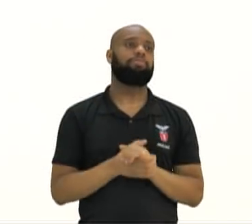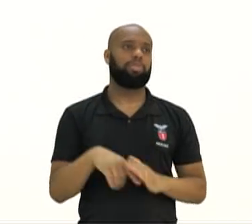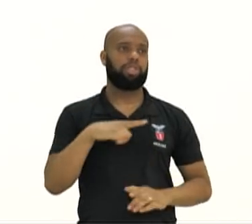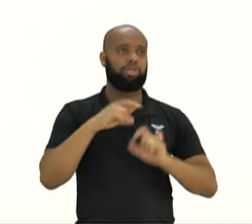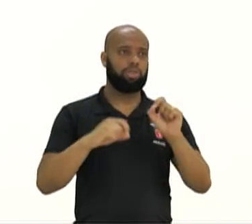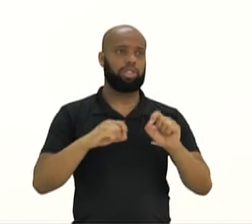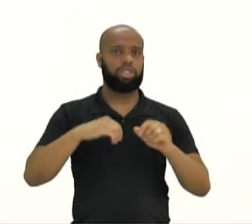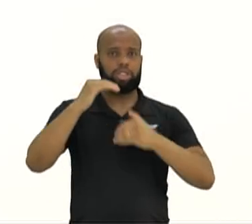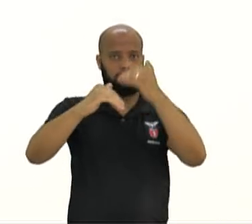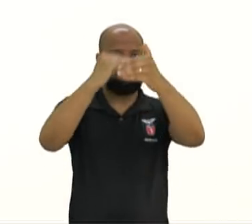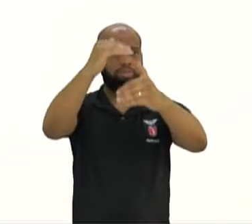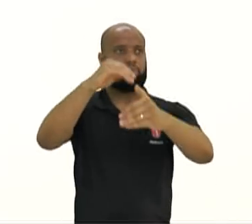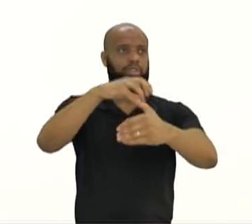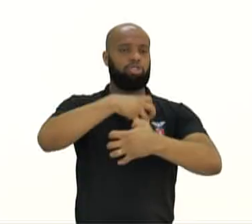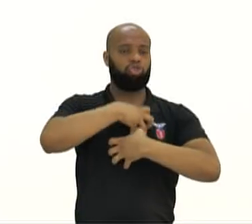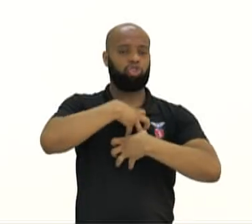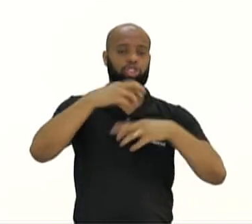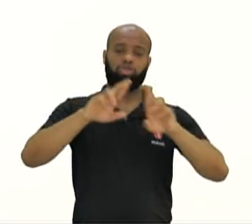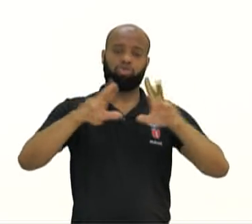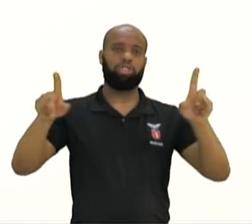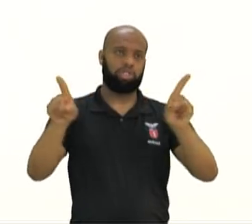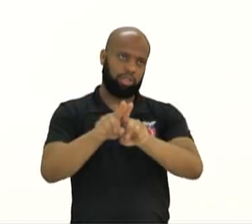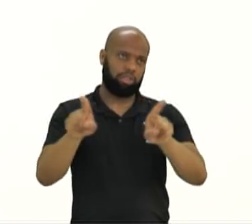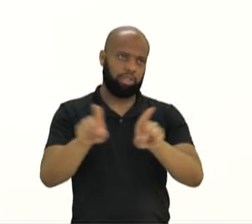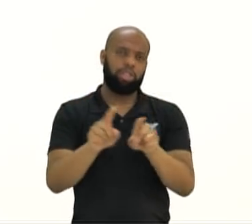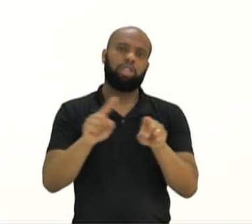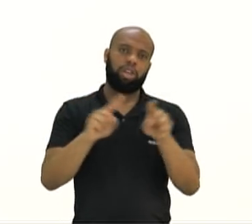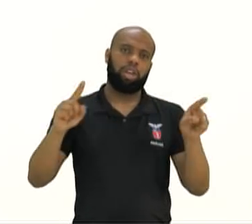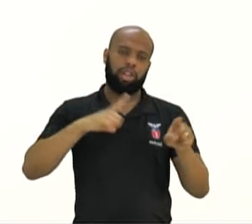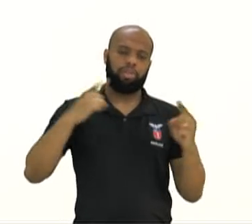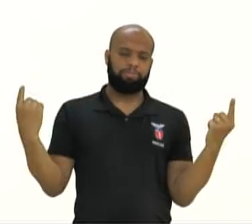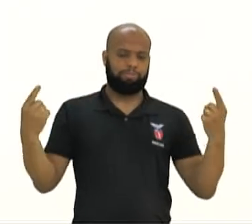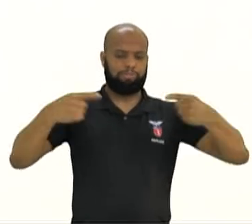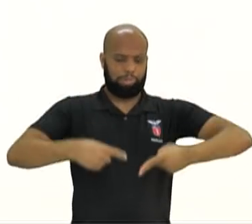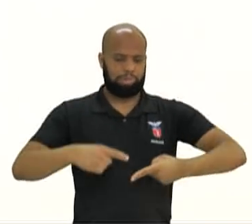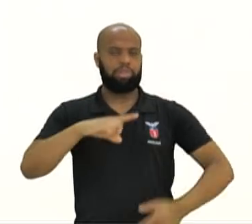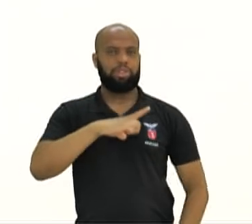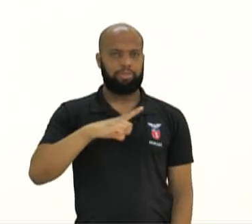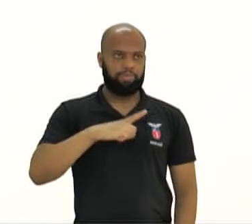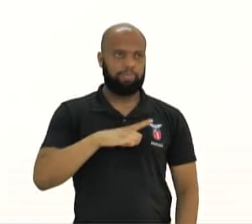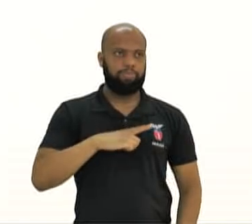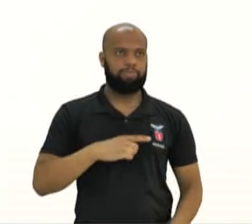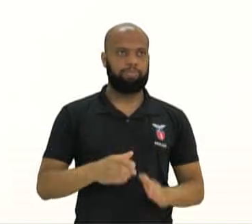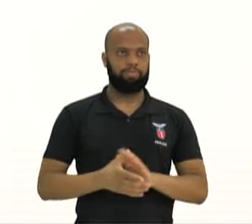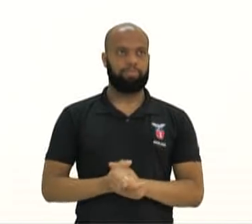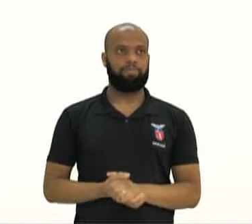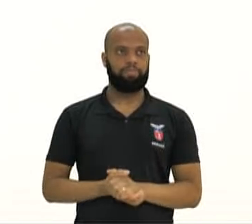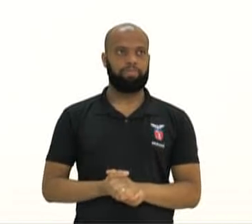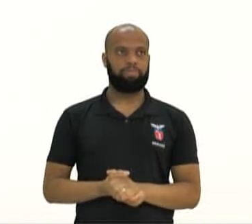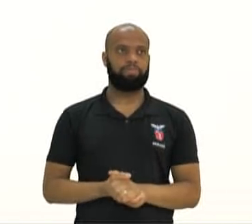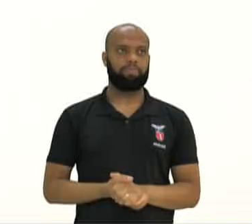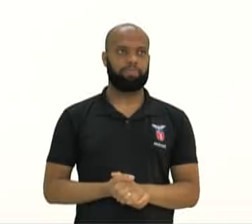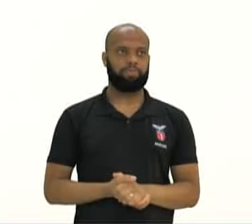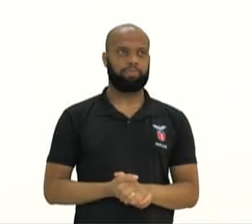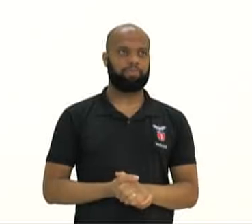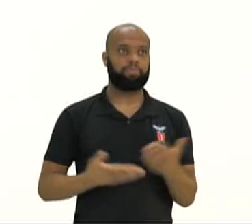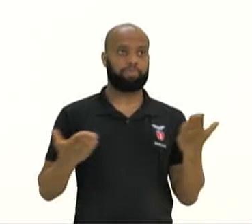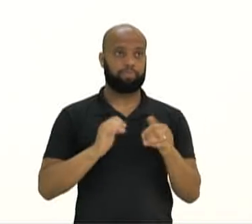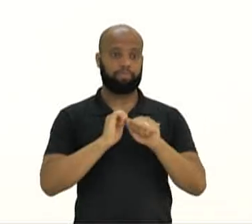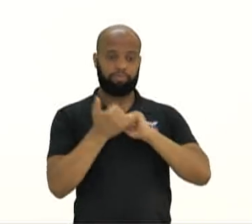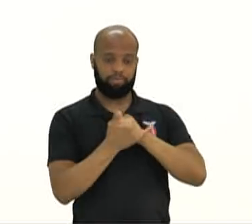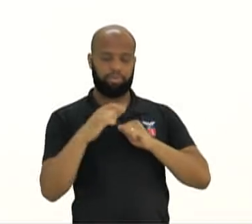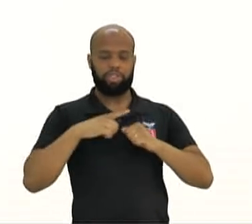um desenvolvimento diferenciado, mas estamos aí concorrendo com a Austrália. Nas